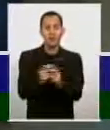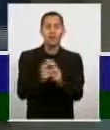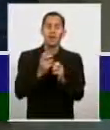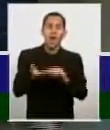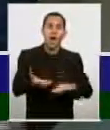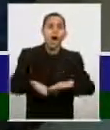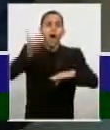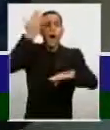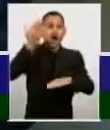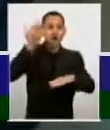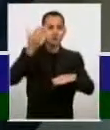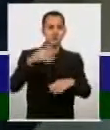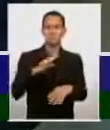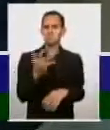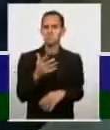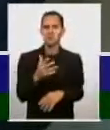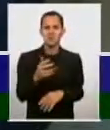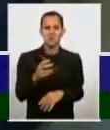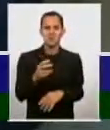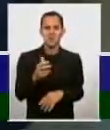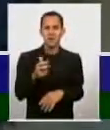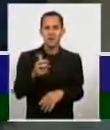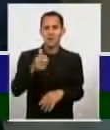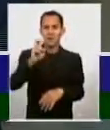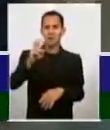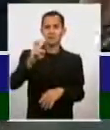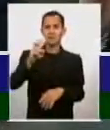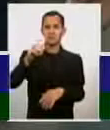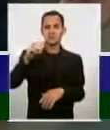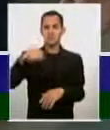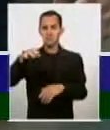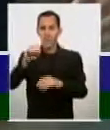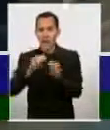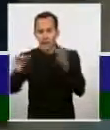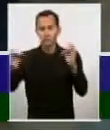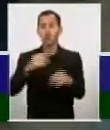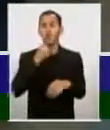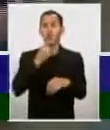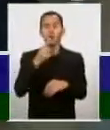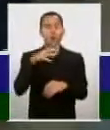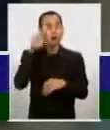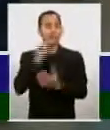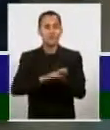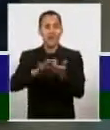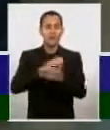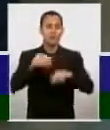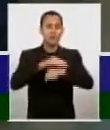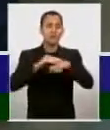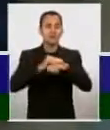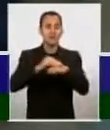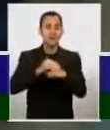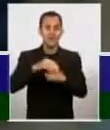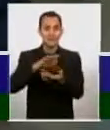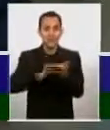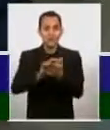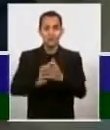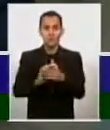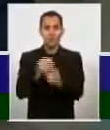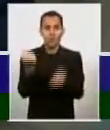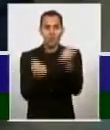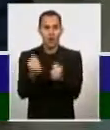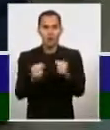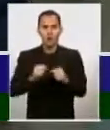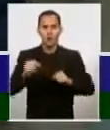ela num raio de 15 metros quadrados, ninguém escuta nada que estiver dentro do seu carro, não consegue nem conversar. Quando o carro não vibra, vibra